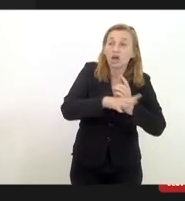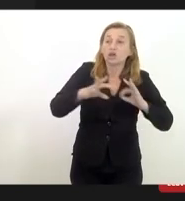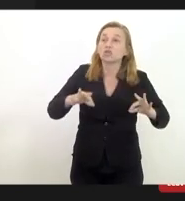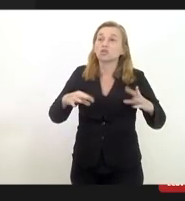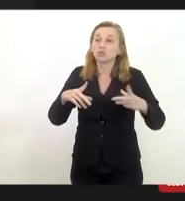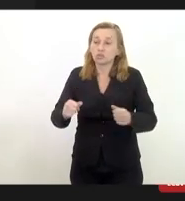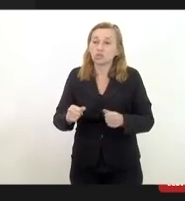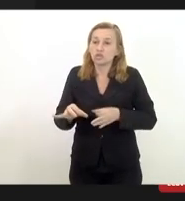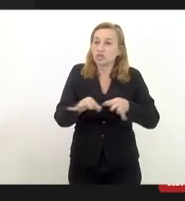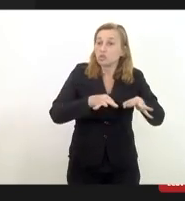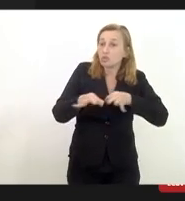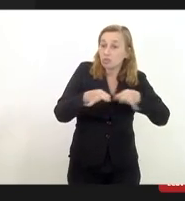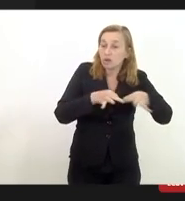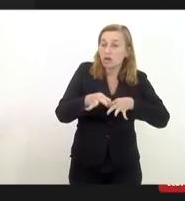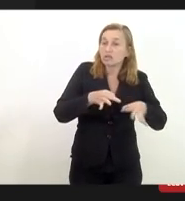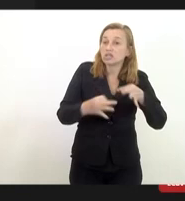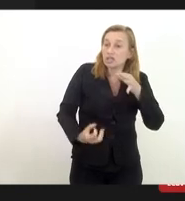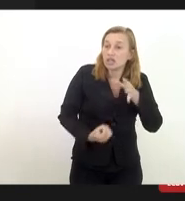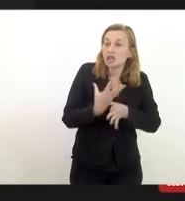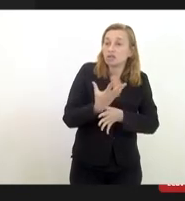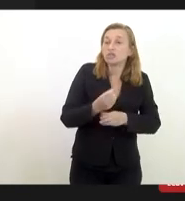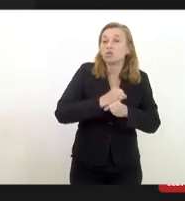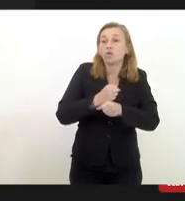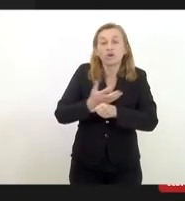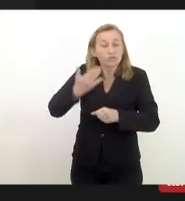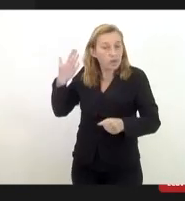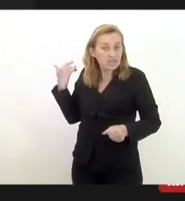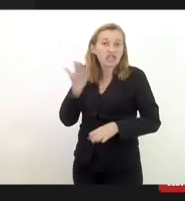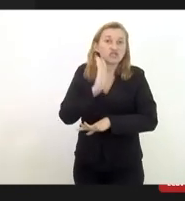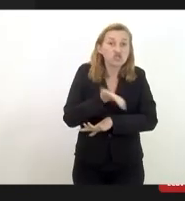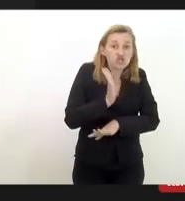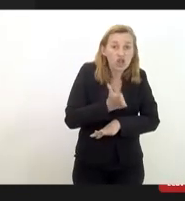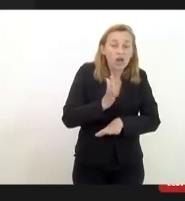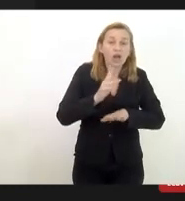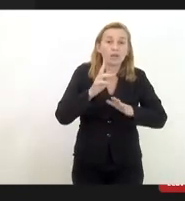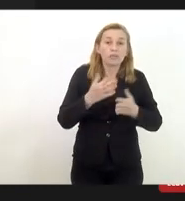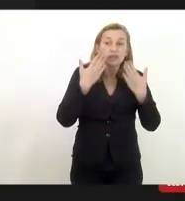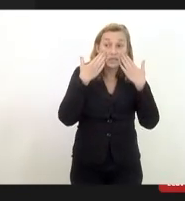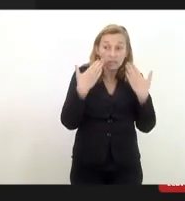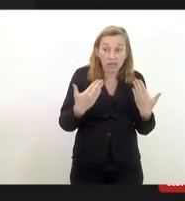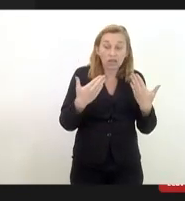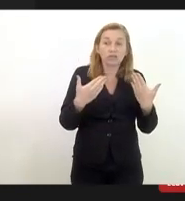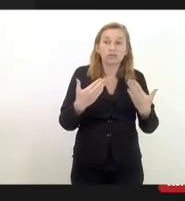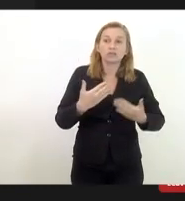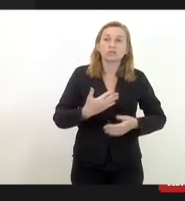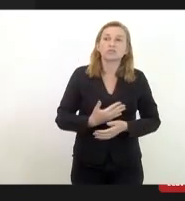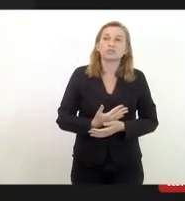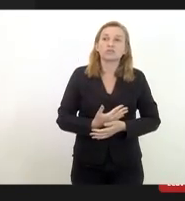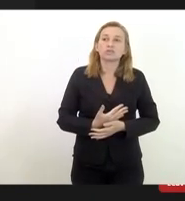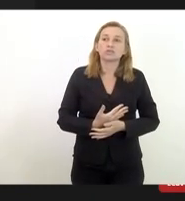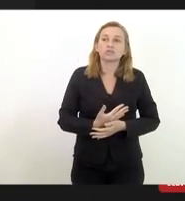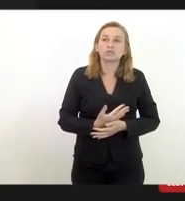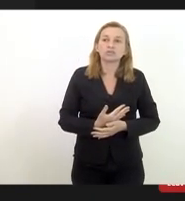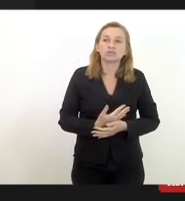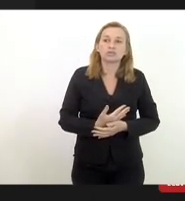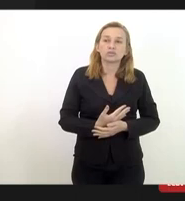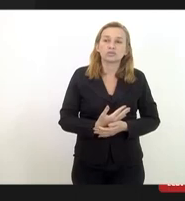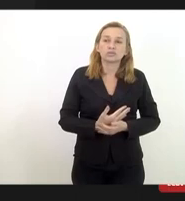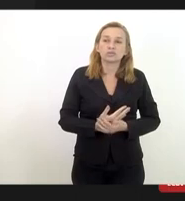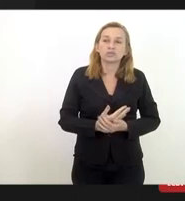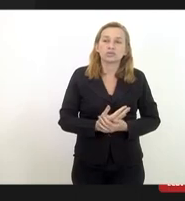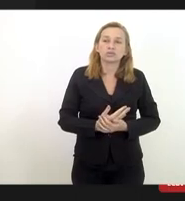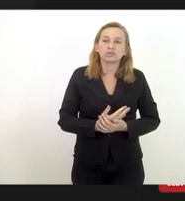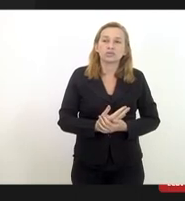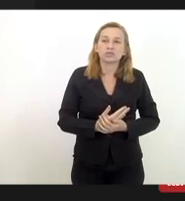contemplado no plano que a gente construiu, aliás, ano passado já, né, e apresentamos. Ela falou, aliás, da rubrica, não, em março, né?